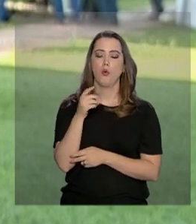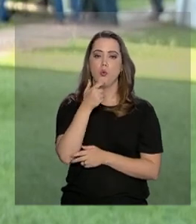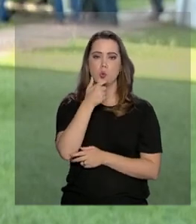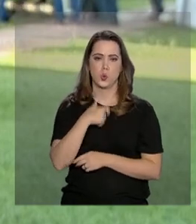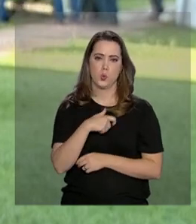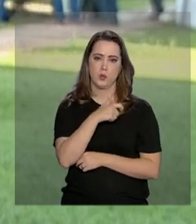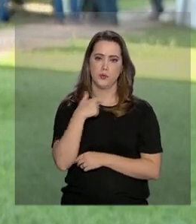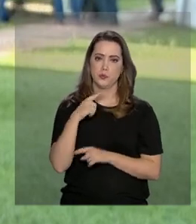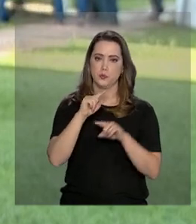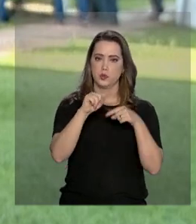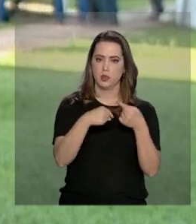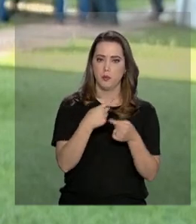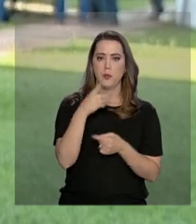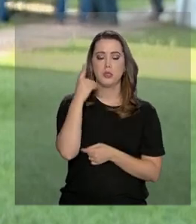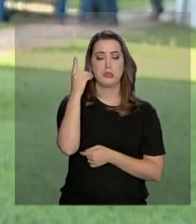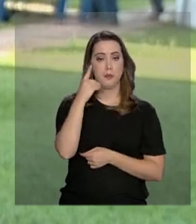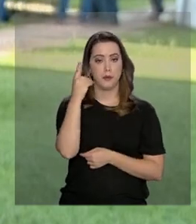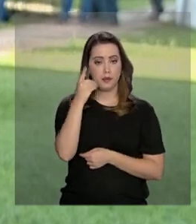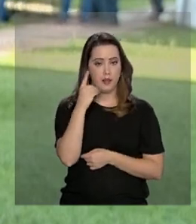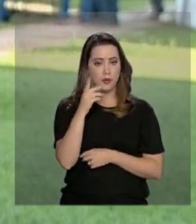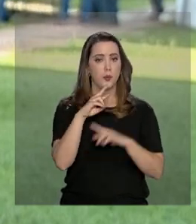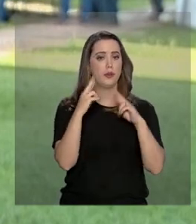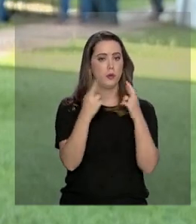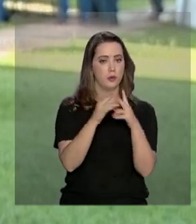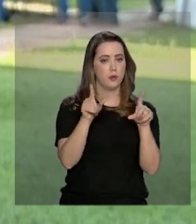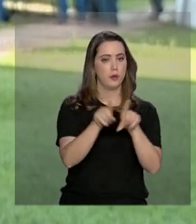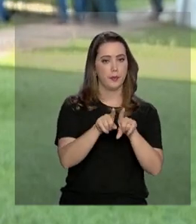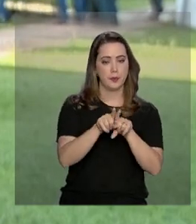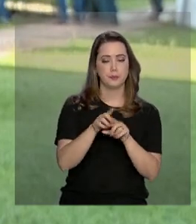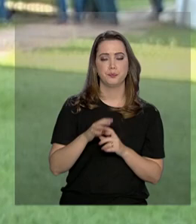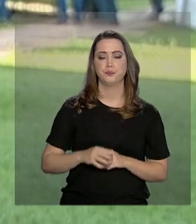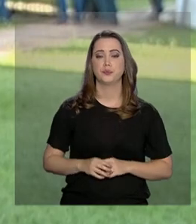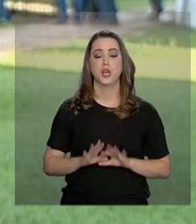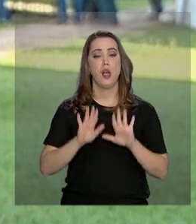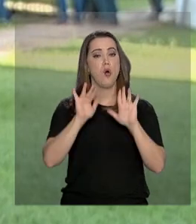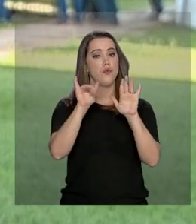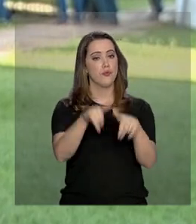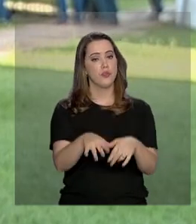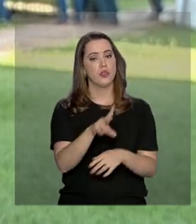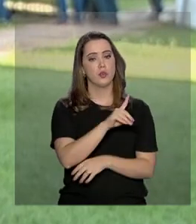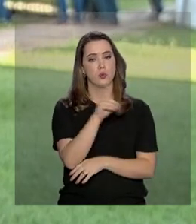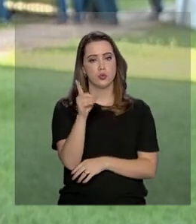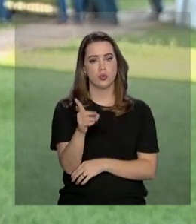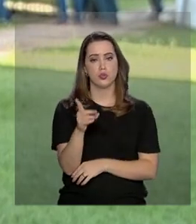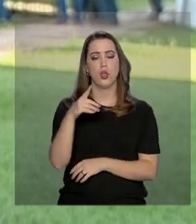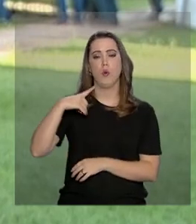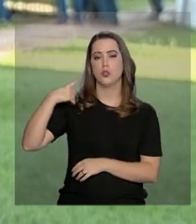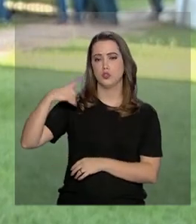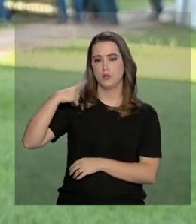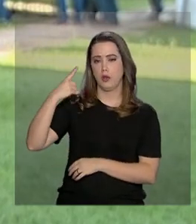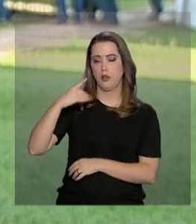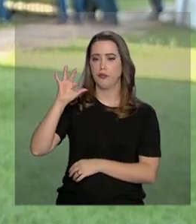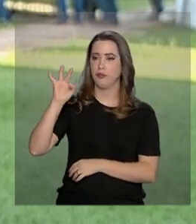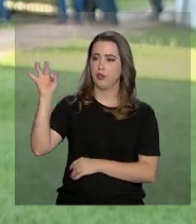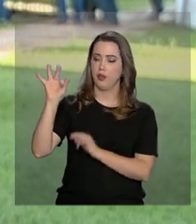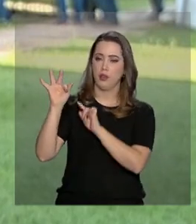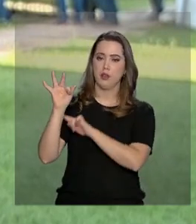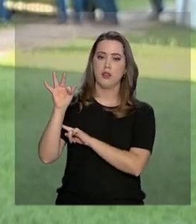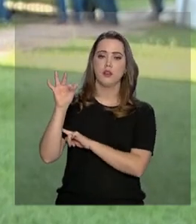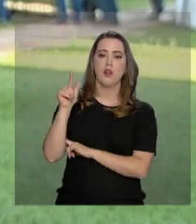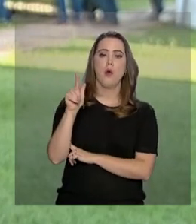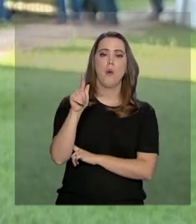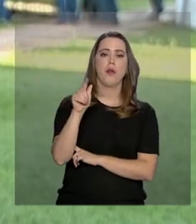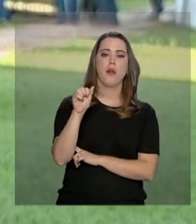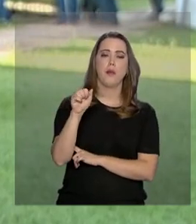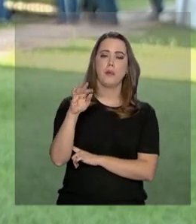deputado Dr. Luizinho, do PP do Rio de Janeiro. E no fim do dia, ele recebeu o defensor público-geral federal, Gabriel Faria de